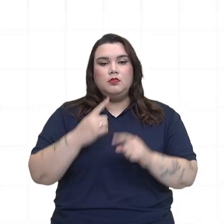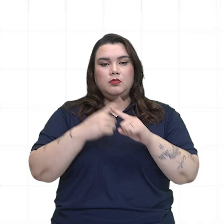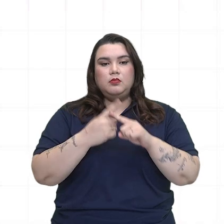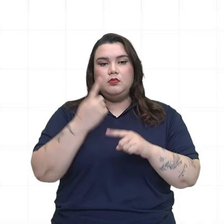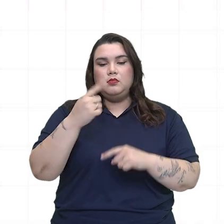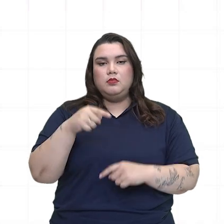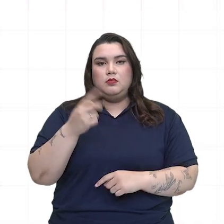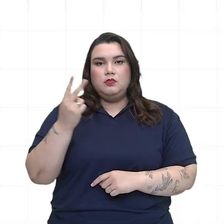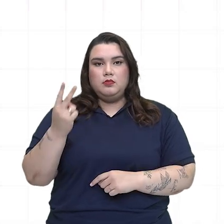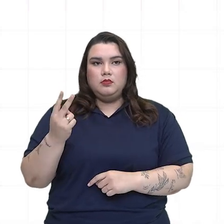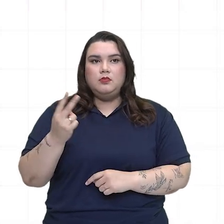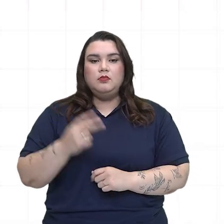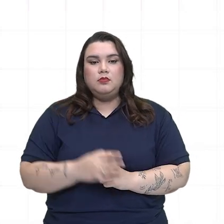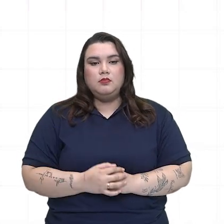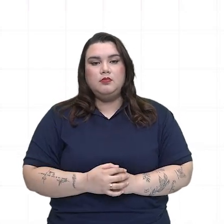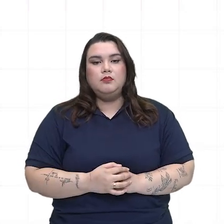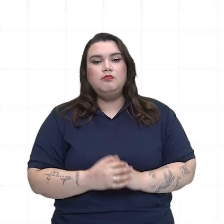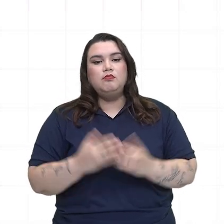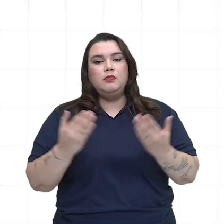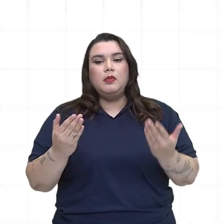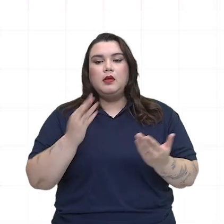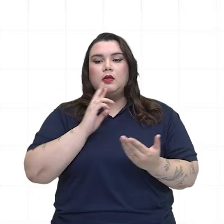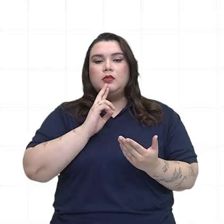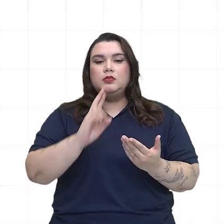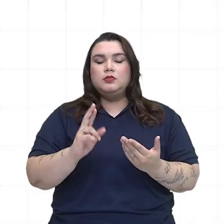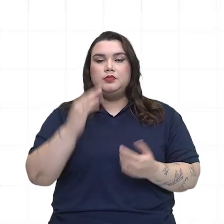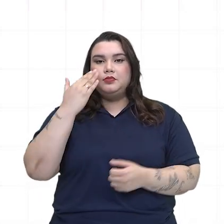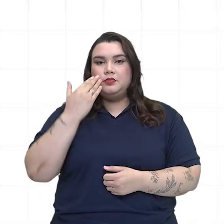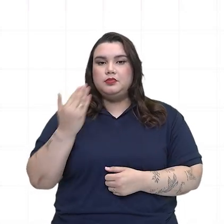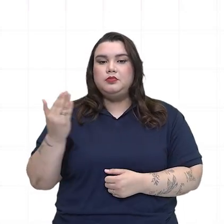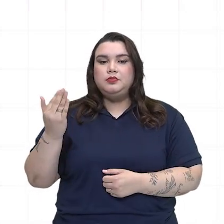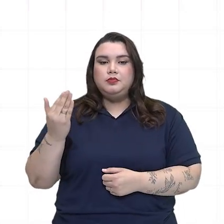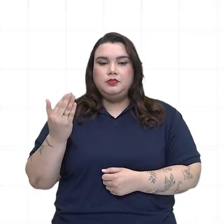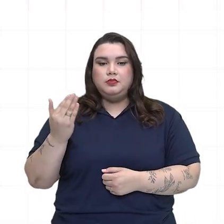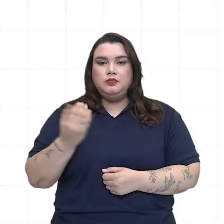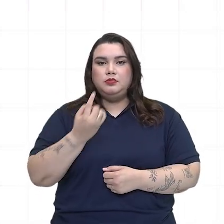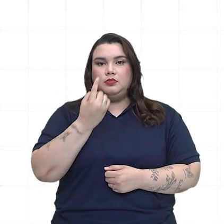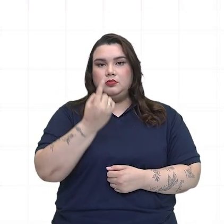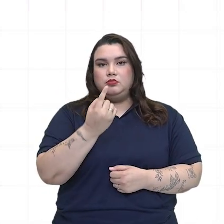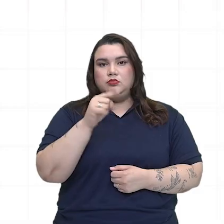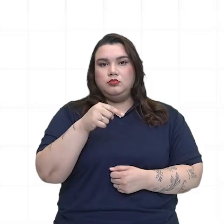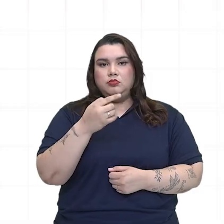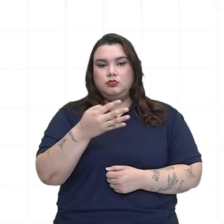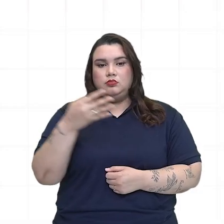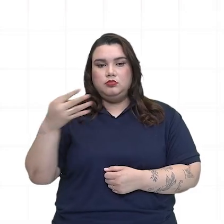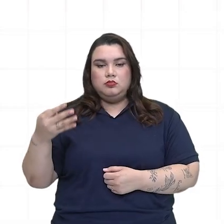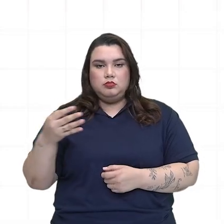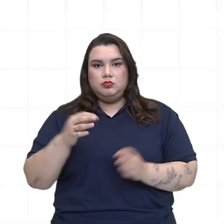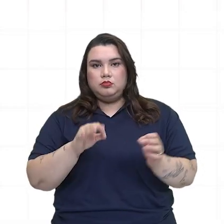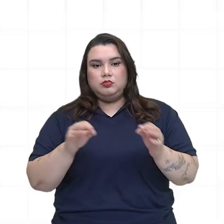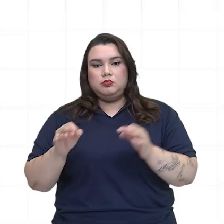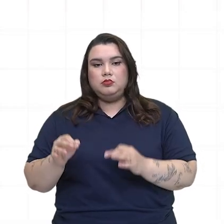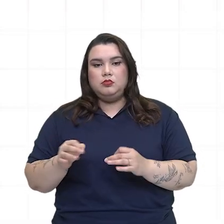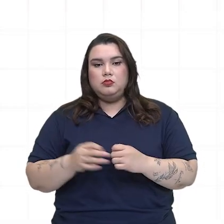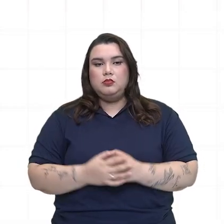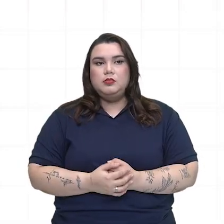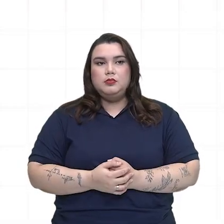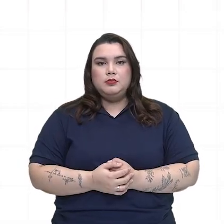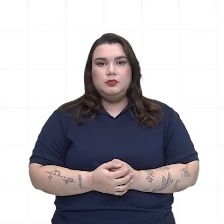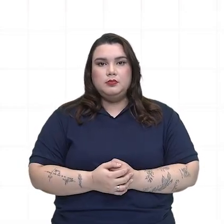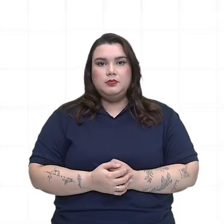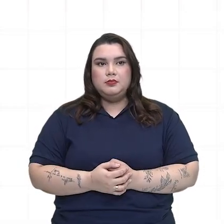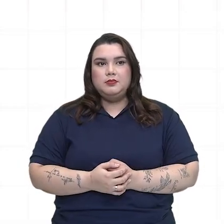vezes 1,2. E aí você chega a um resultado, beleza? Que